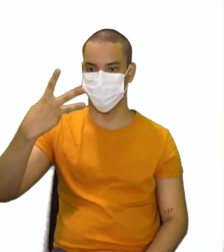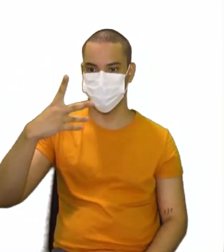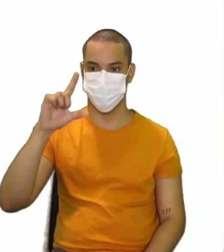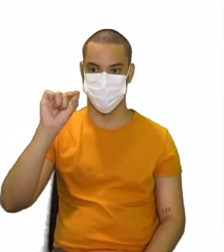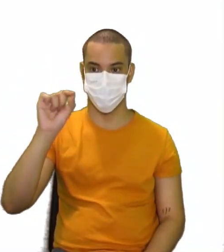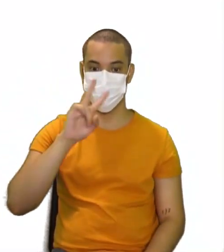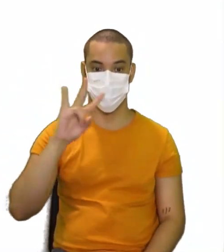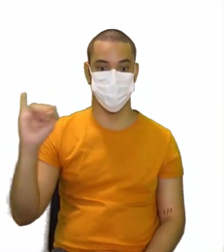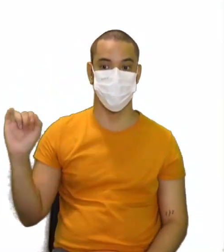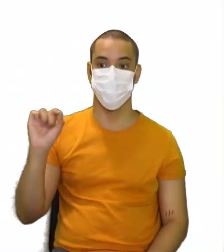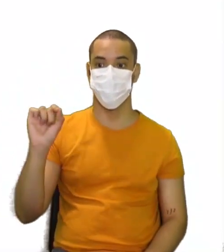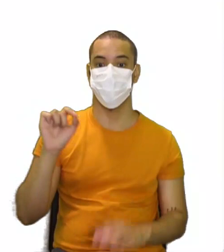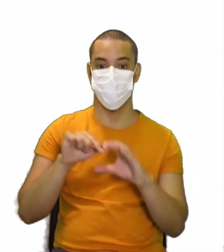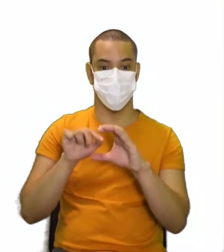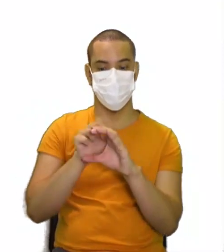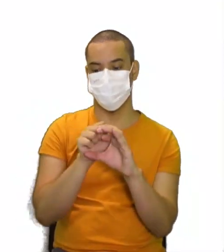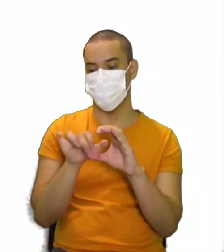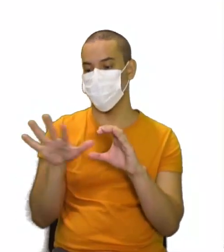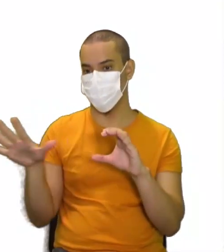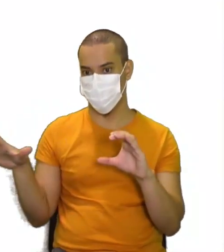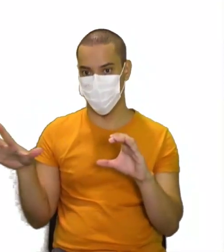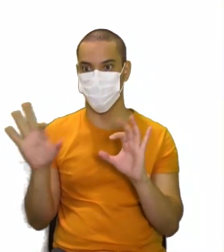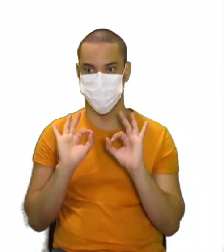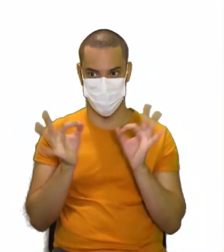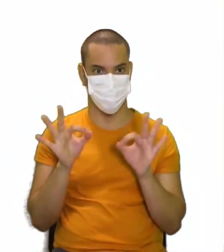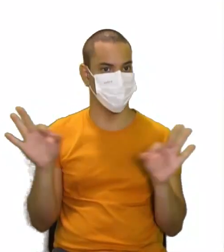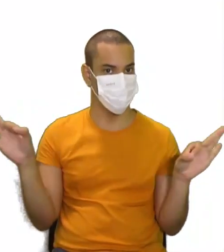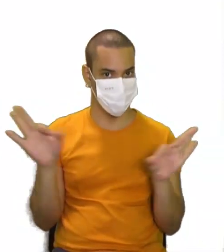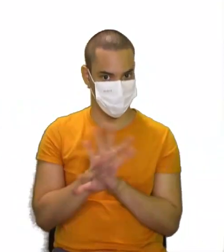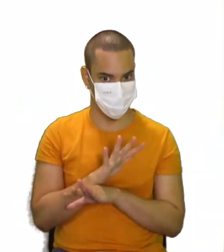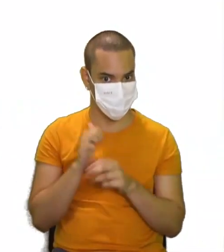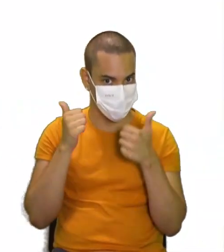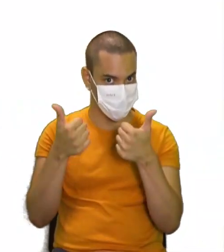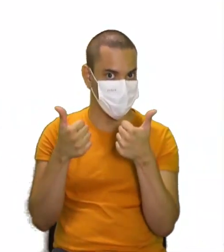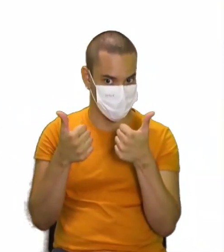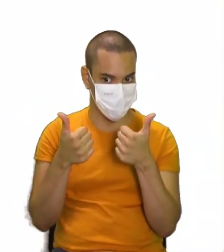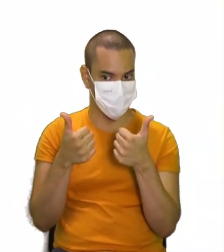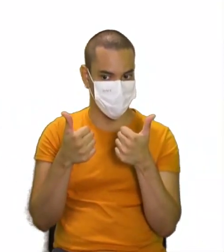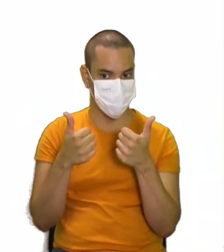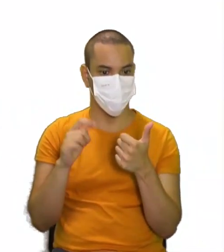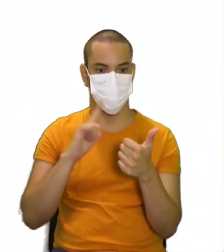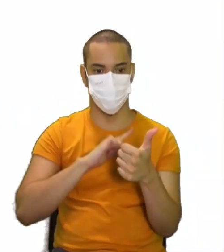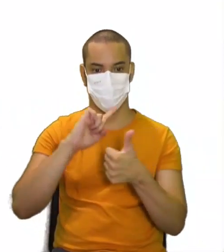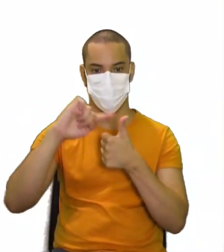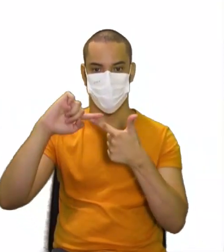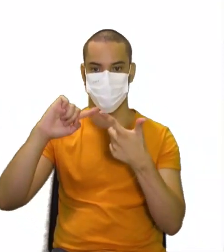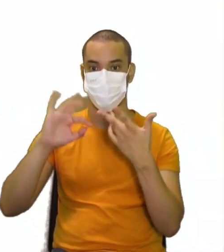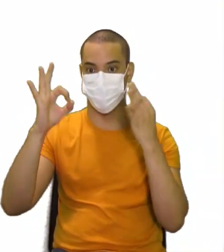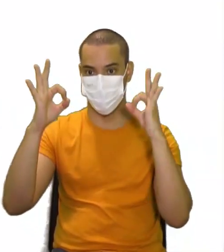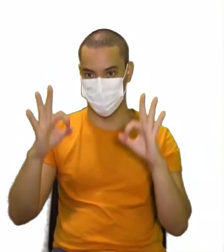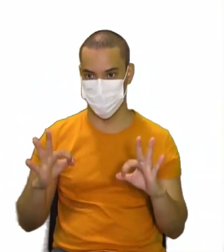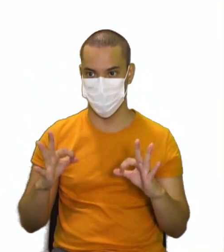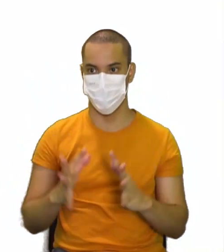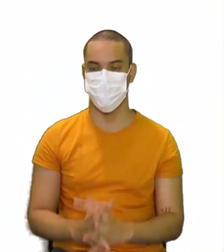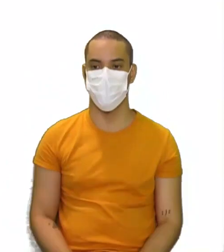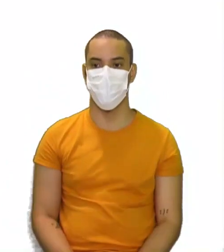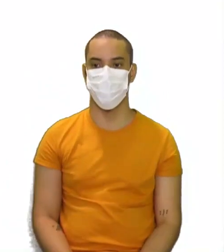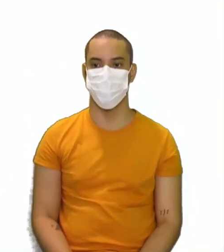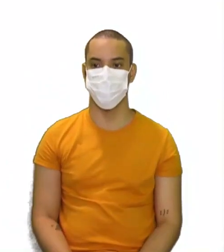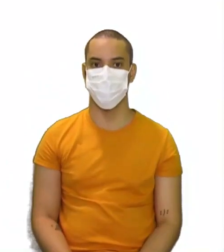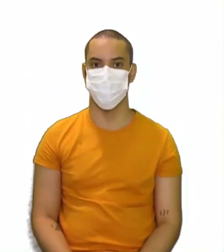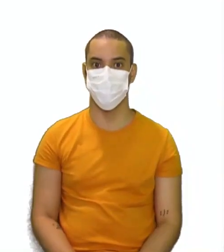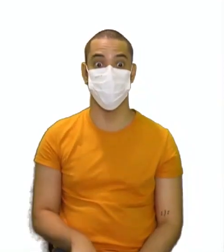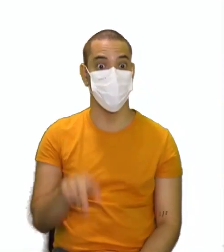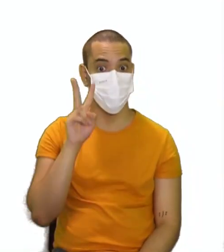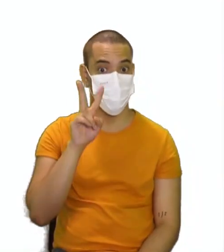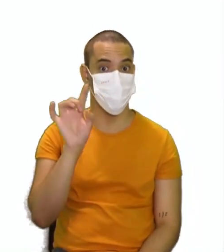vai estar saindo. Pronto. Nós temos aí os três casos. Viram que até agora